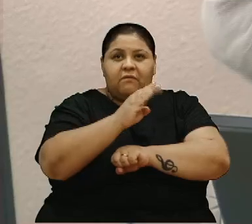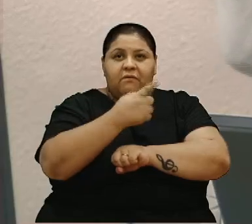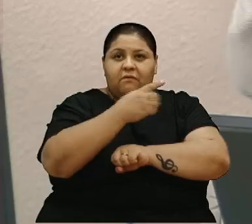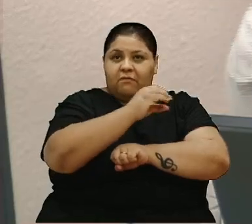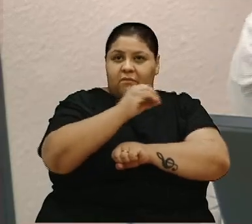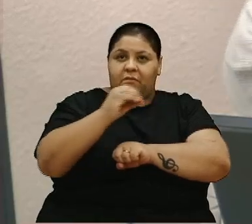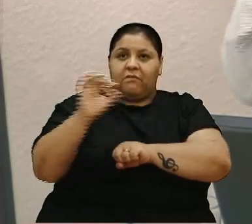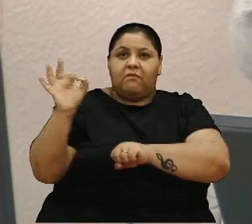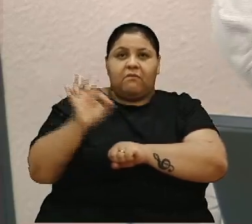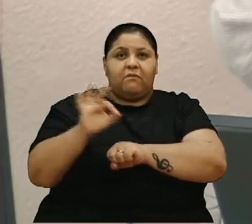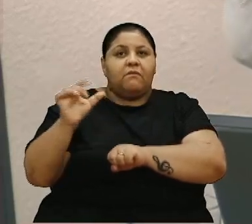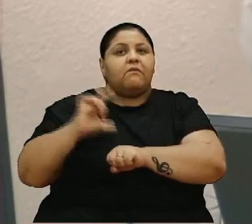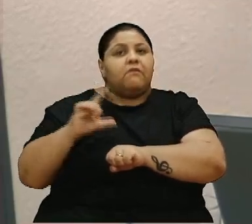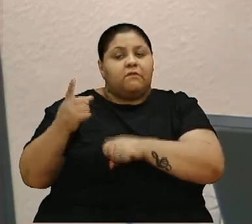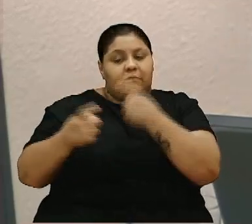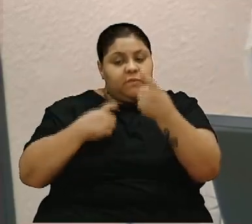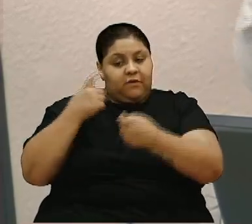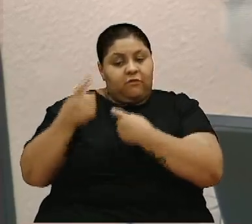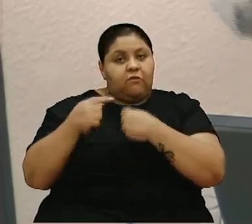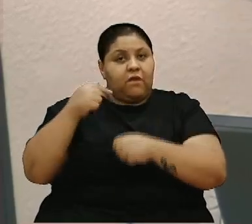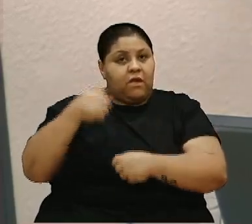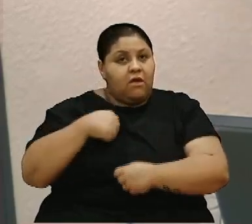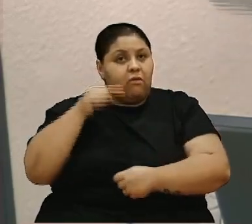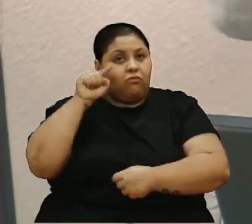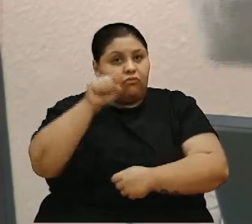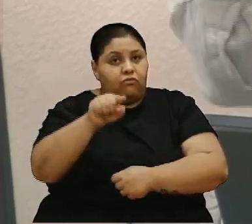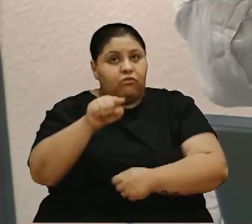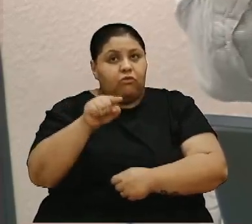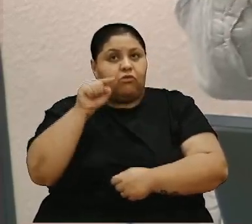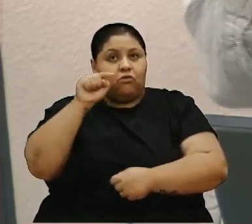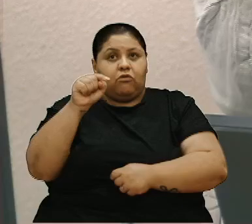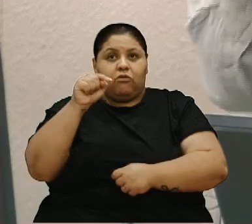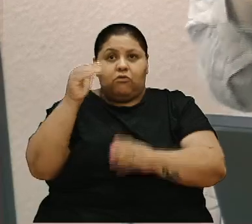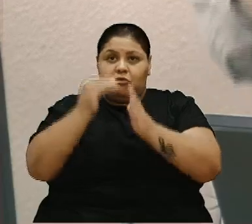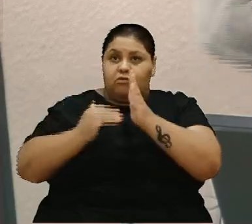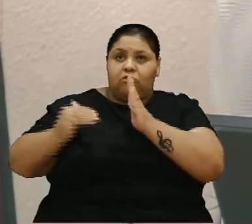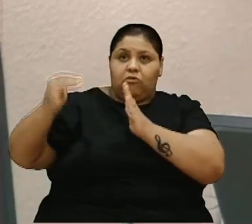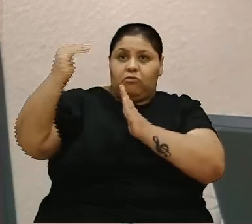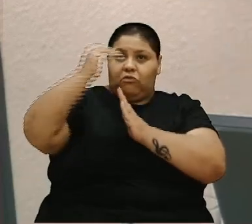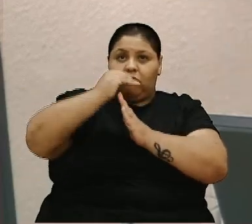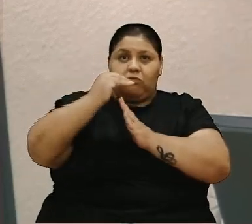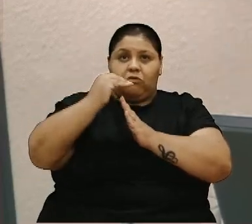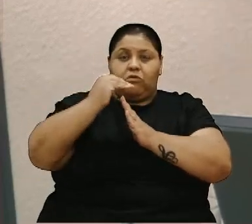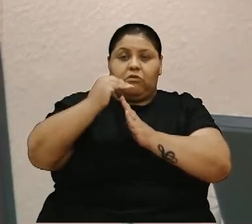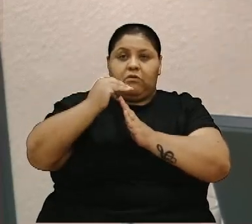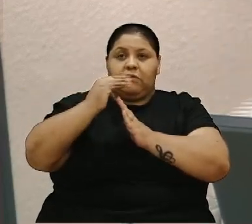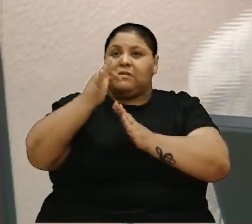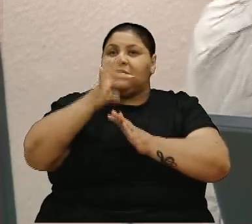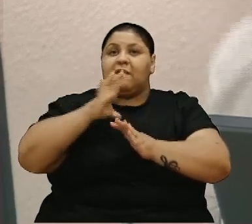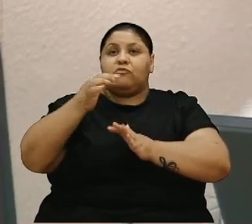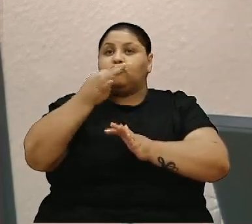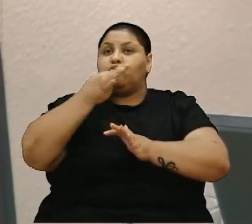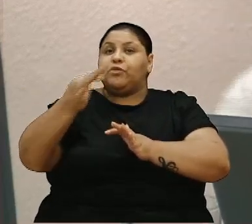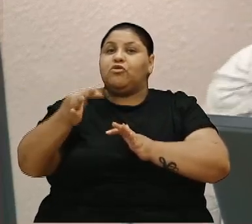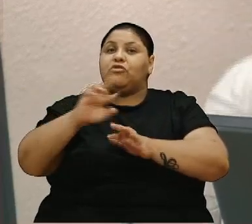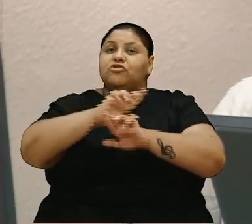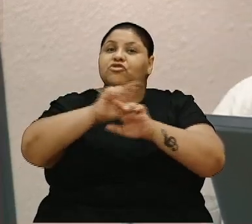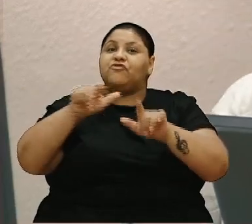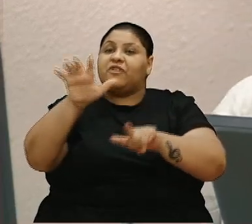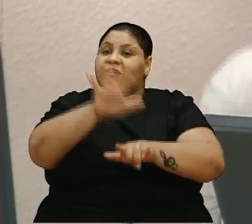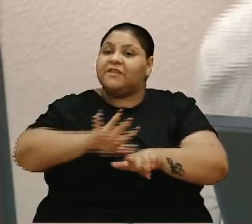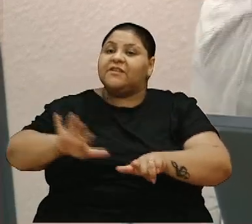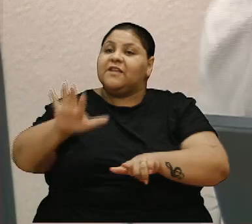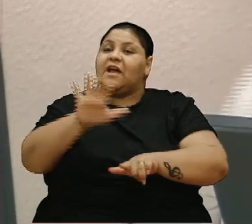do PIB é algo que tem que preocupar eu, tem que preocupar o senhor. O senhor está num extremo do pensamento econômico, eu estou em outro extremo do pensamento econômico. Agora, nós comungamos